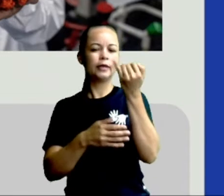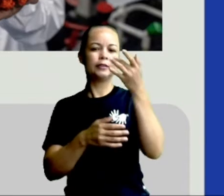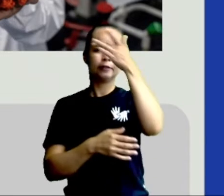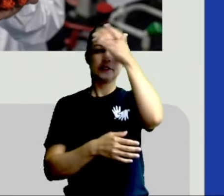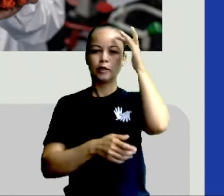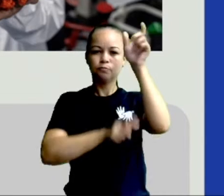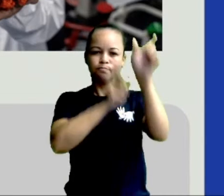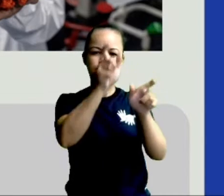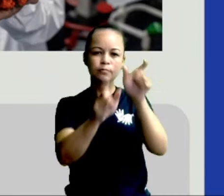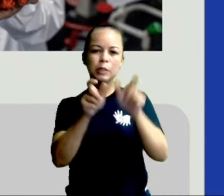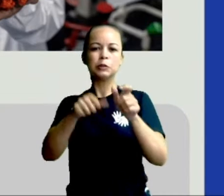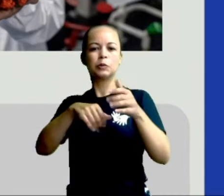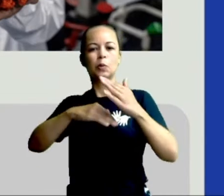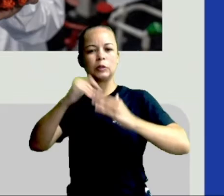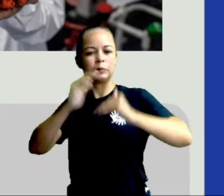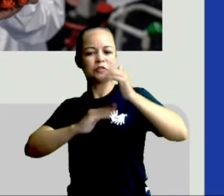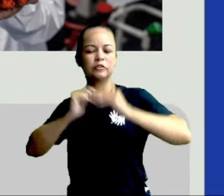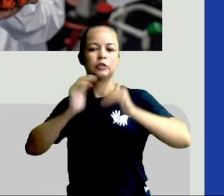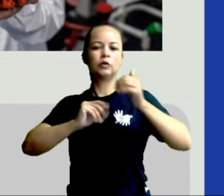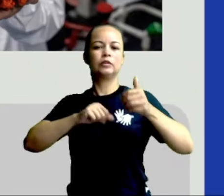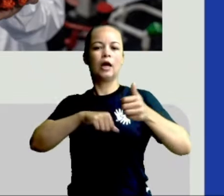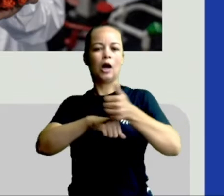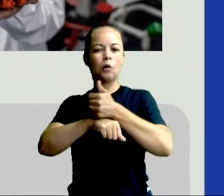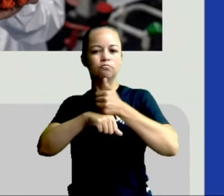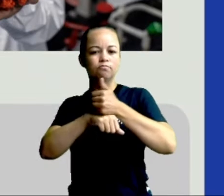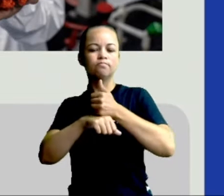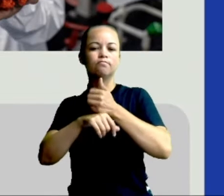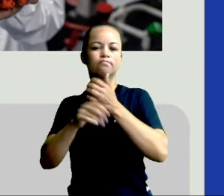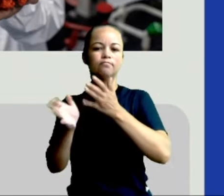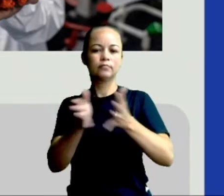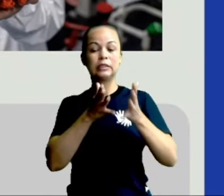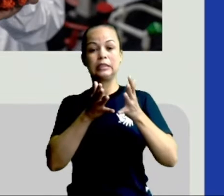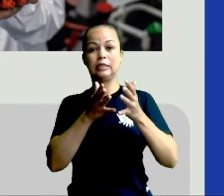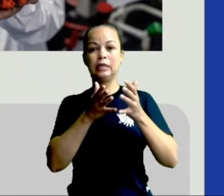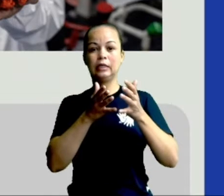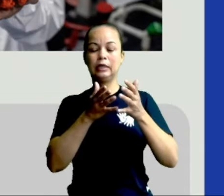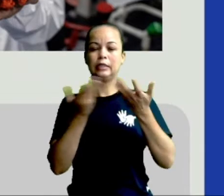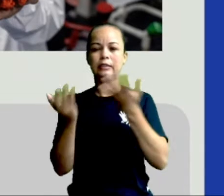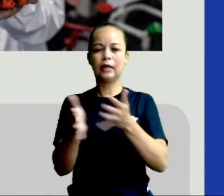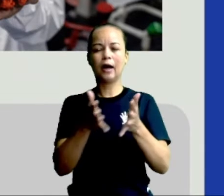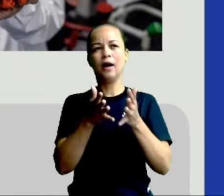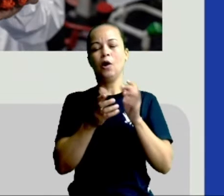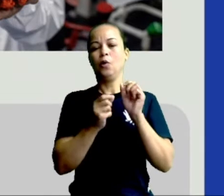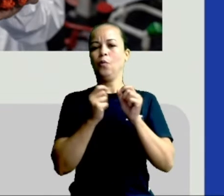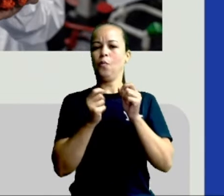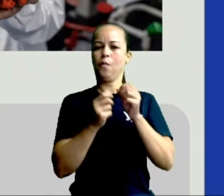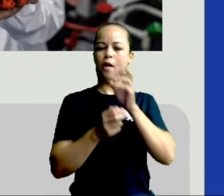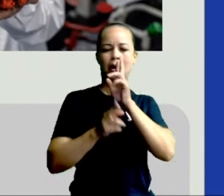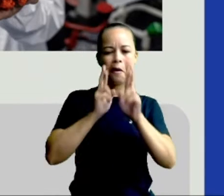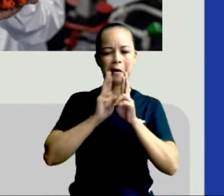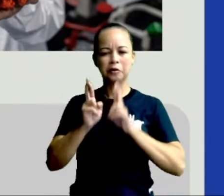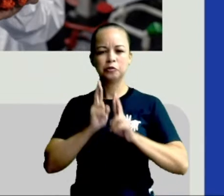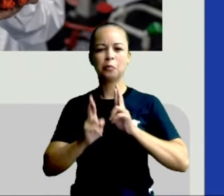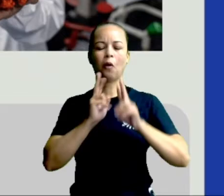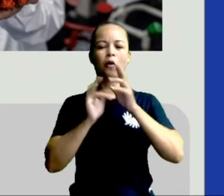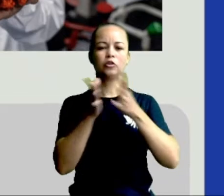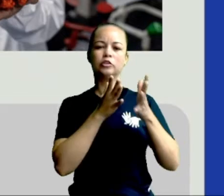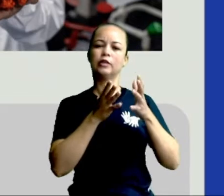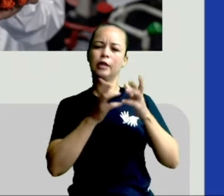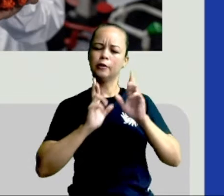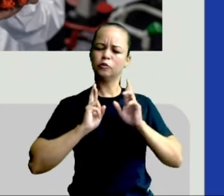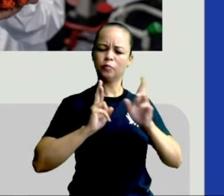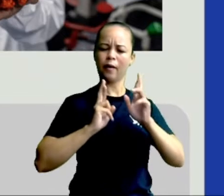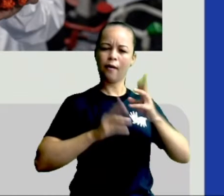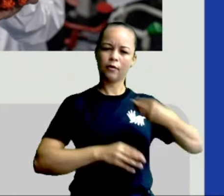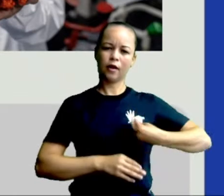desse profissional para dar uma resposta e dar uma esperança de vida em meio